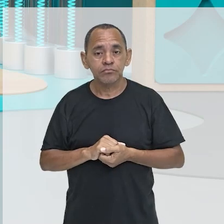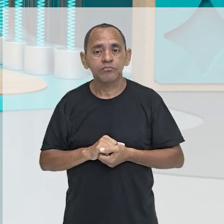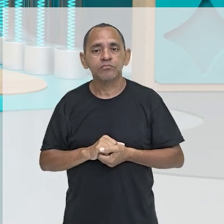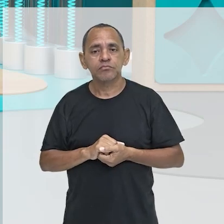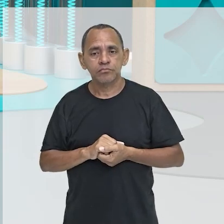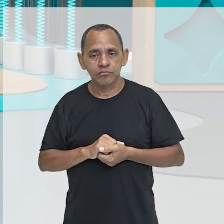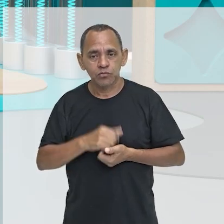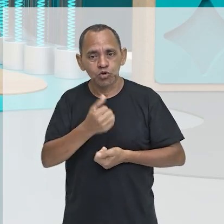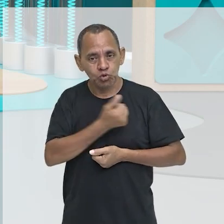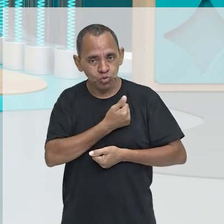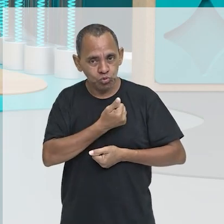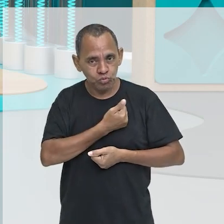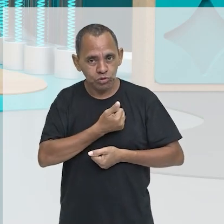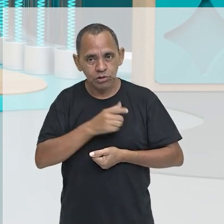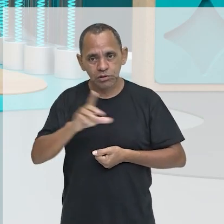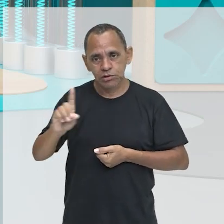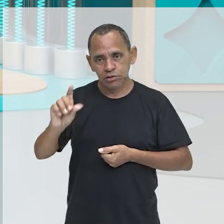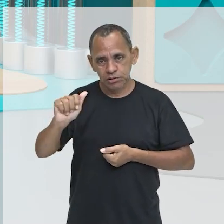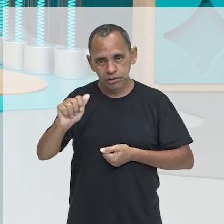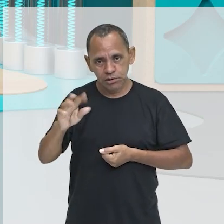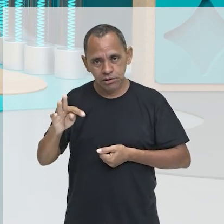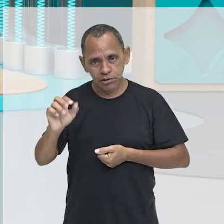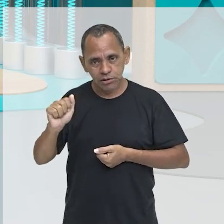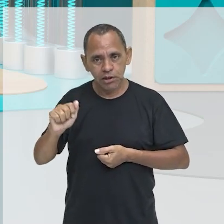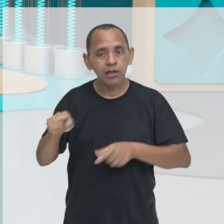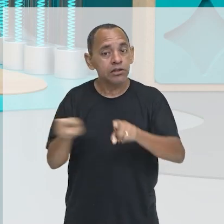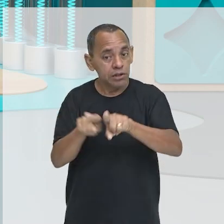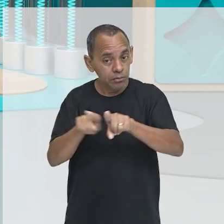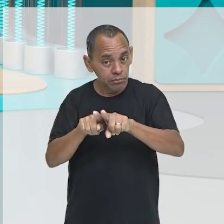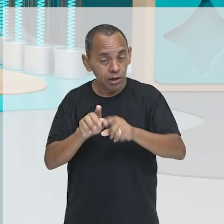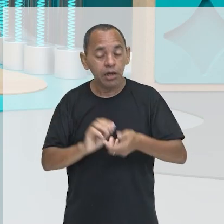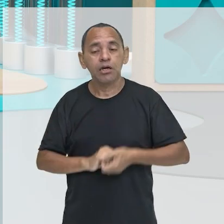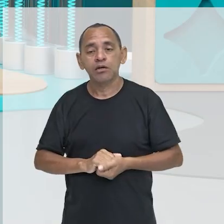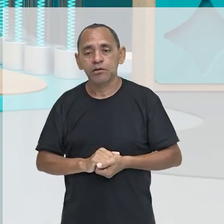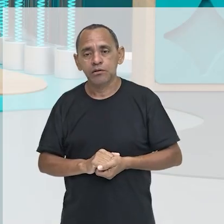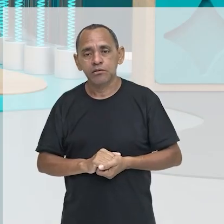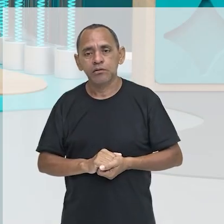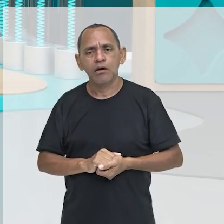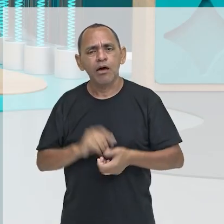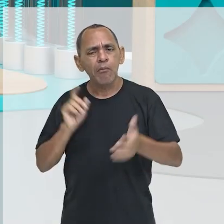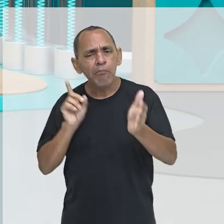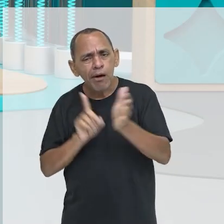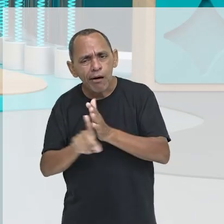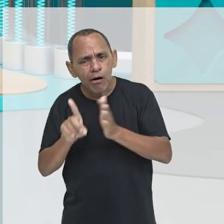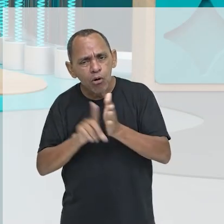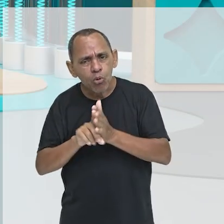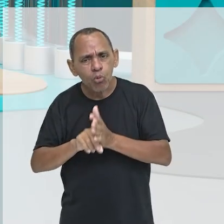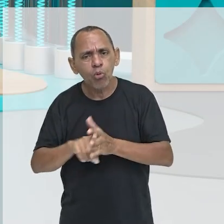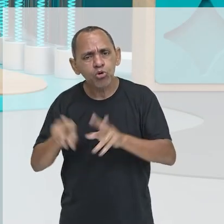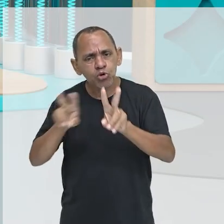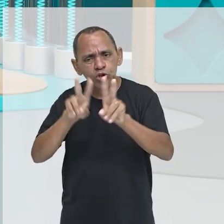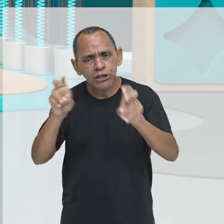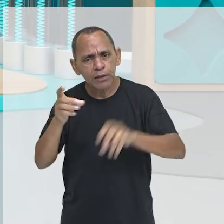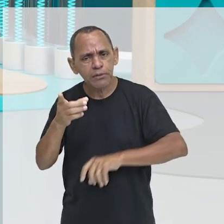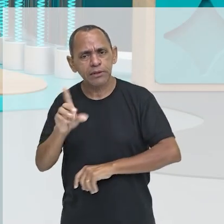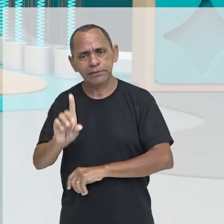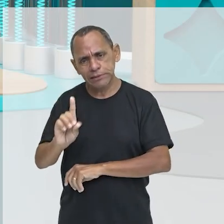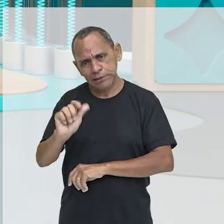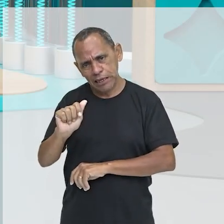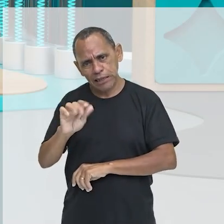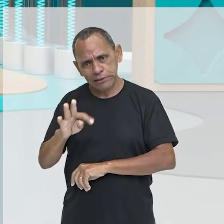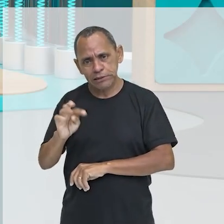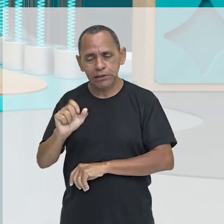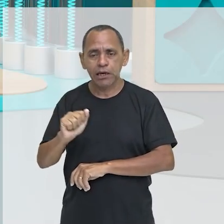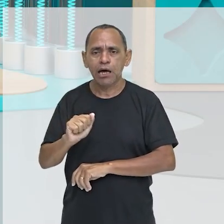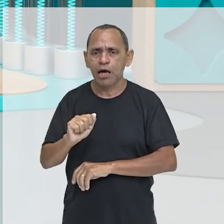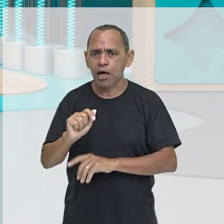você passou os olhos, tu viu ali. Aí tu vai lá na pergunta, tá falando algo sobre a data? Bem, tu já vai ali próximo àquela data,